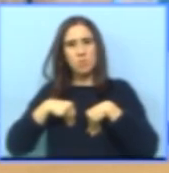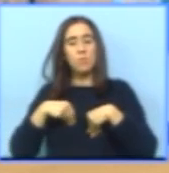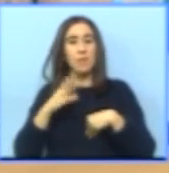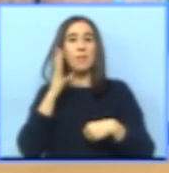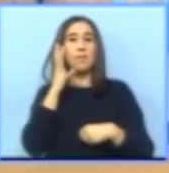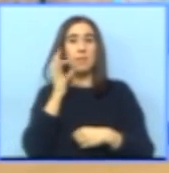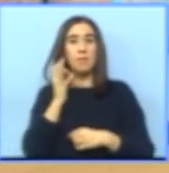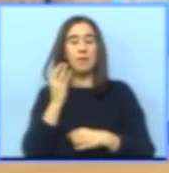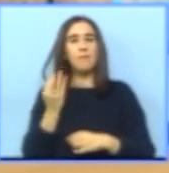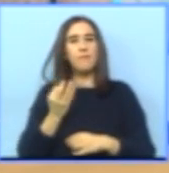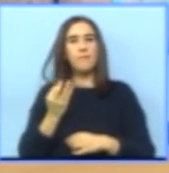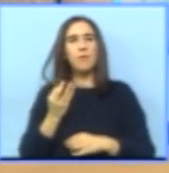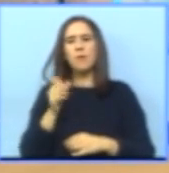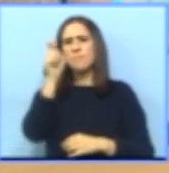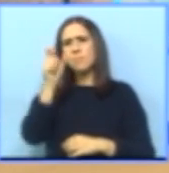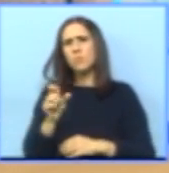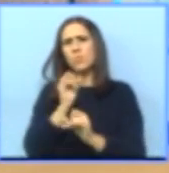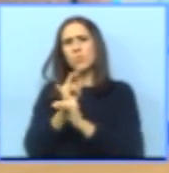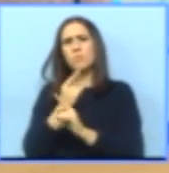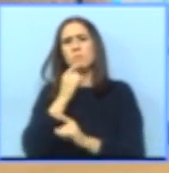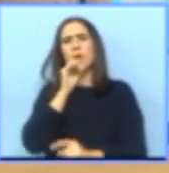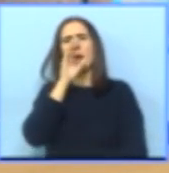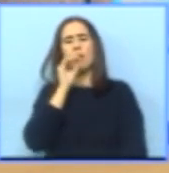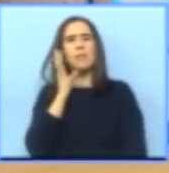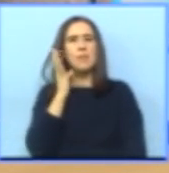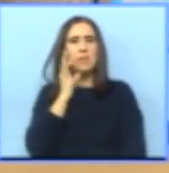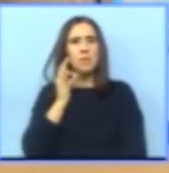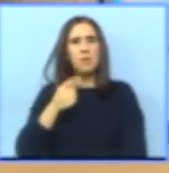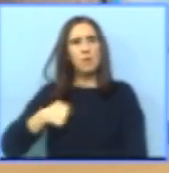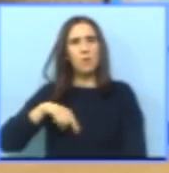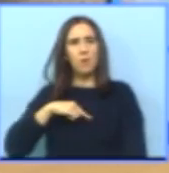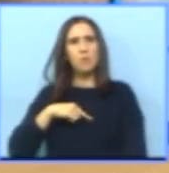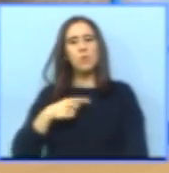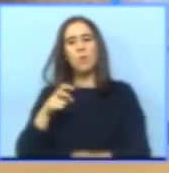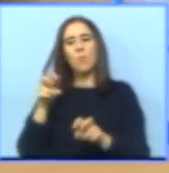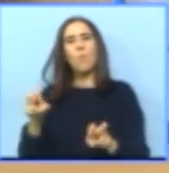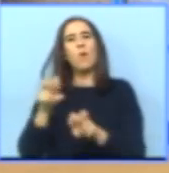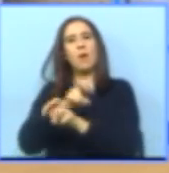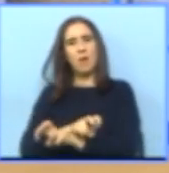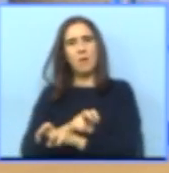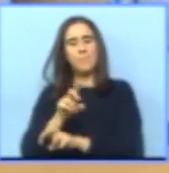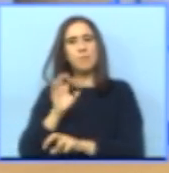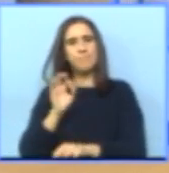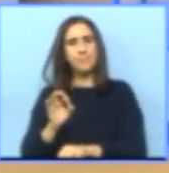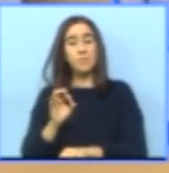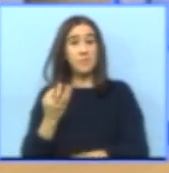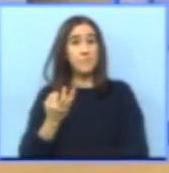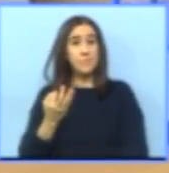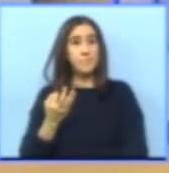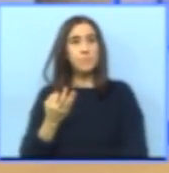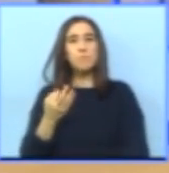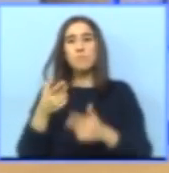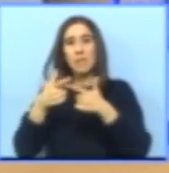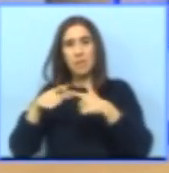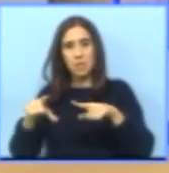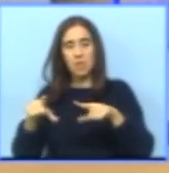tentar perceber o outro e tentarmos pôr-nos no lugar do outro, adotando até a